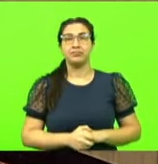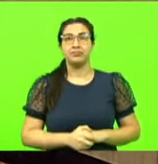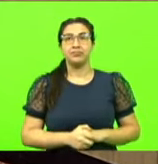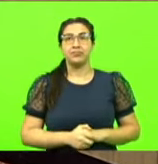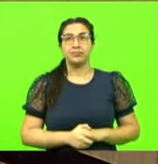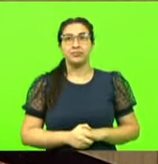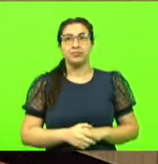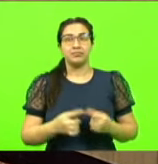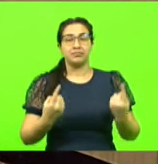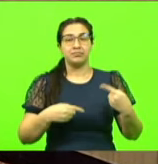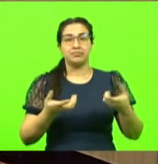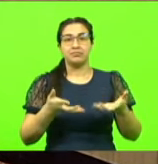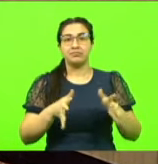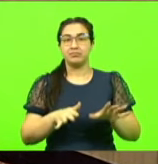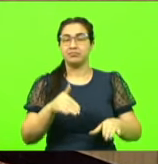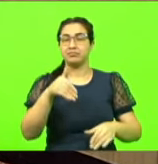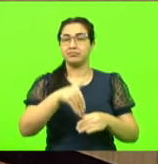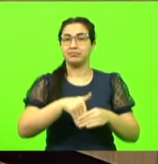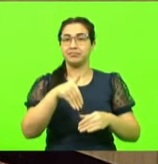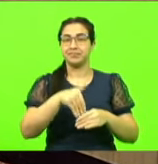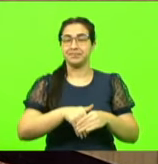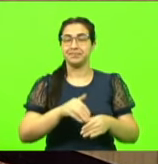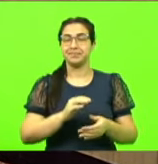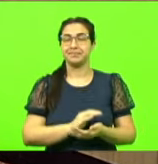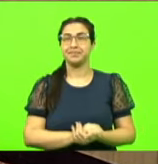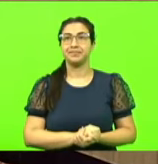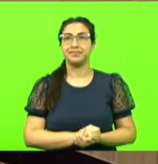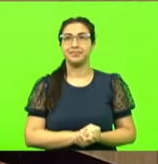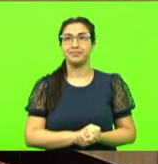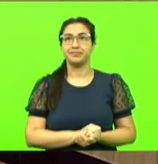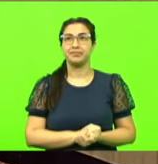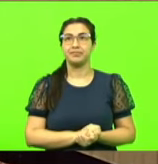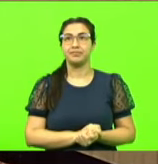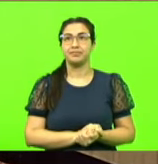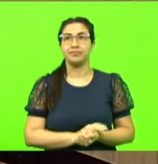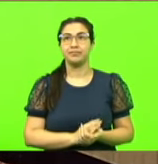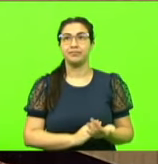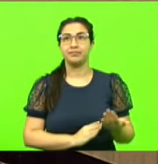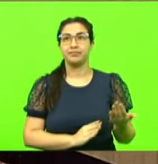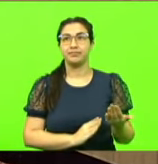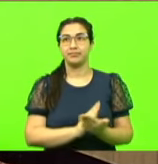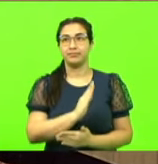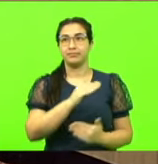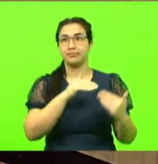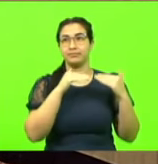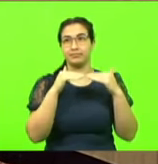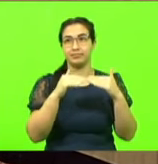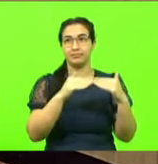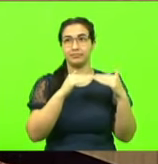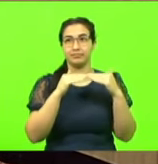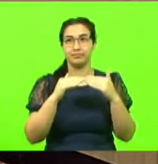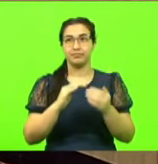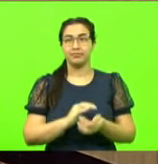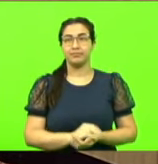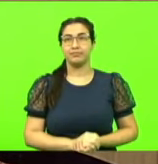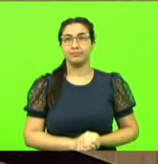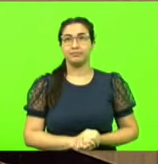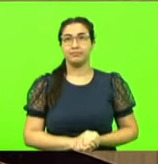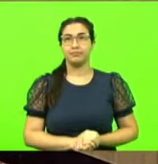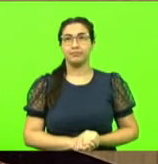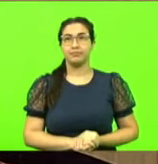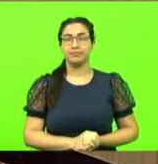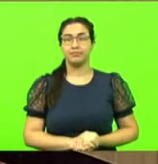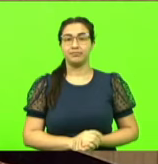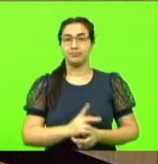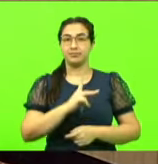Não havendo quem queira discutir, em votação. Deputados que aprovam, permaneçam como se encontra. Aprovado por unanimidade.